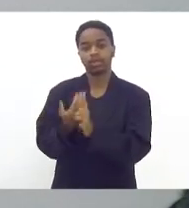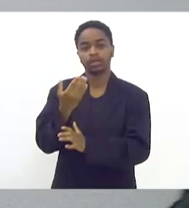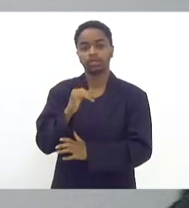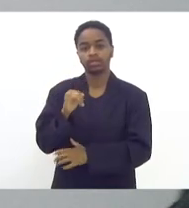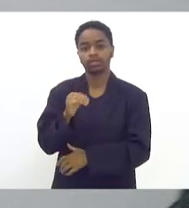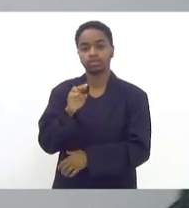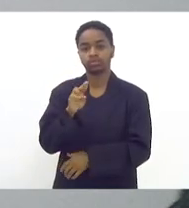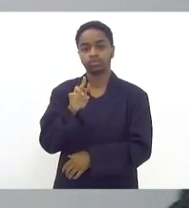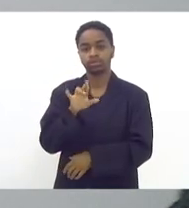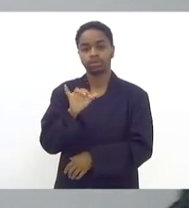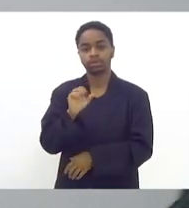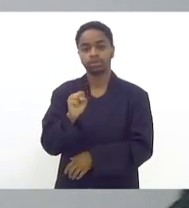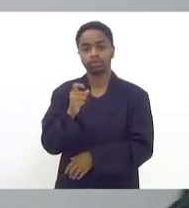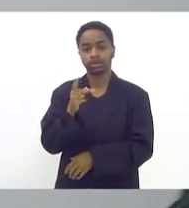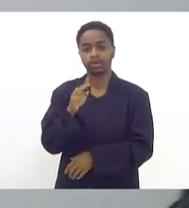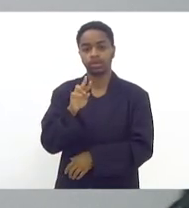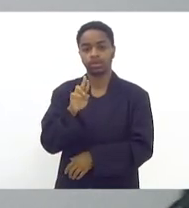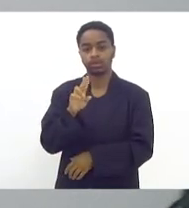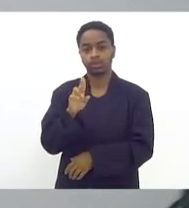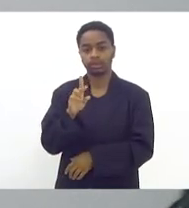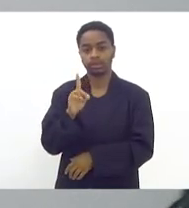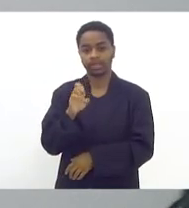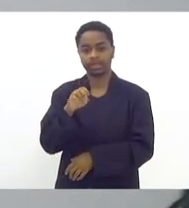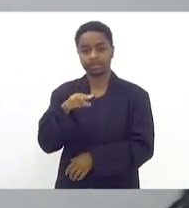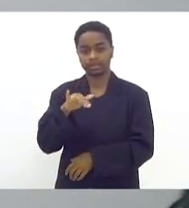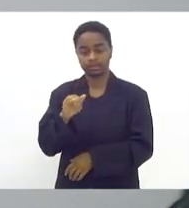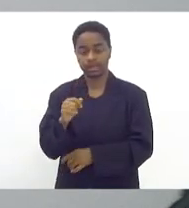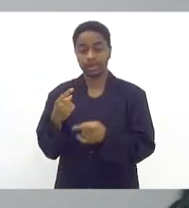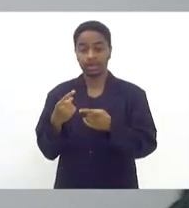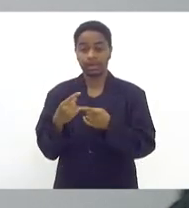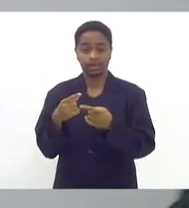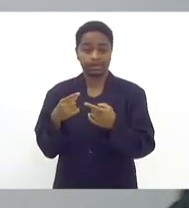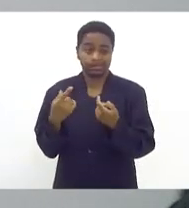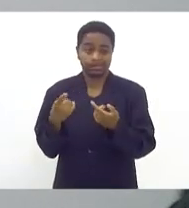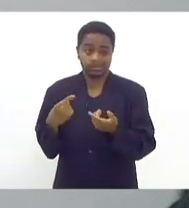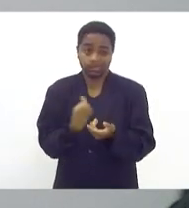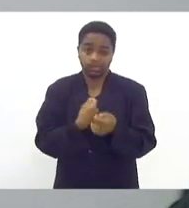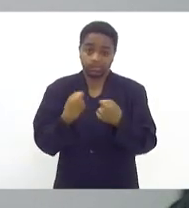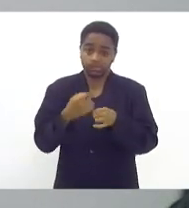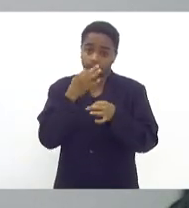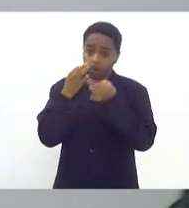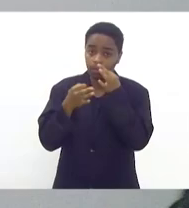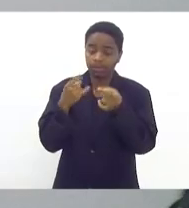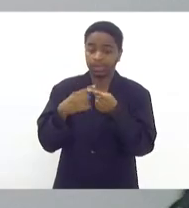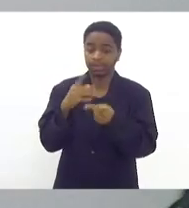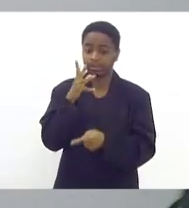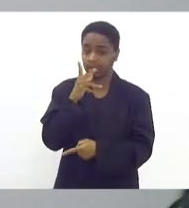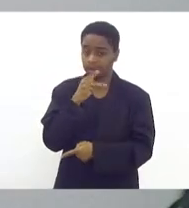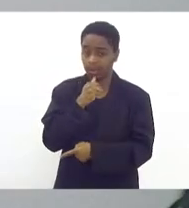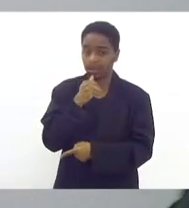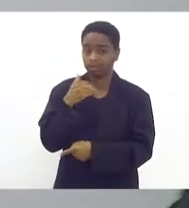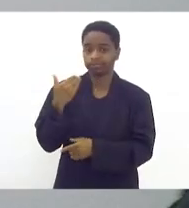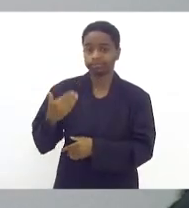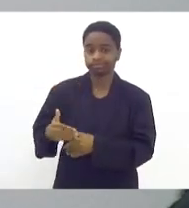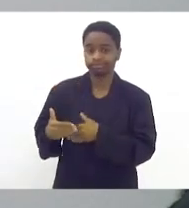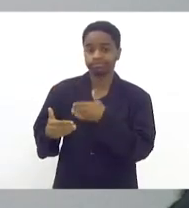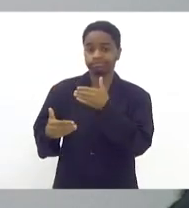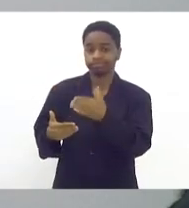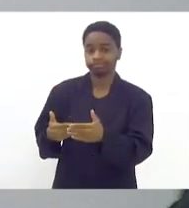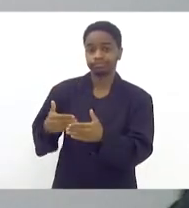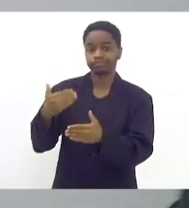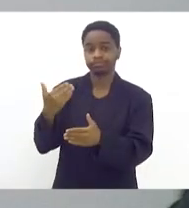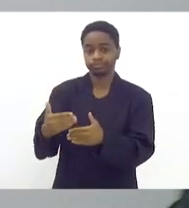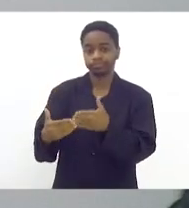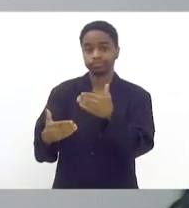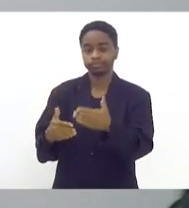isso a gente tem que lamentar porque demora um pouco né é uma construção e tijolinho por tijolinho né